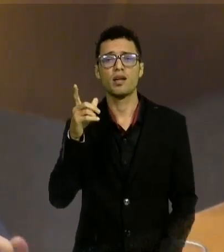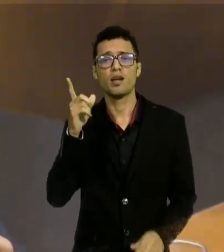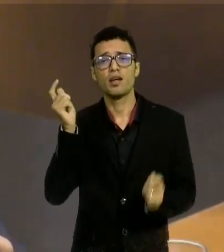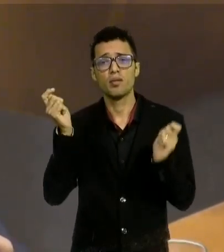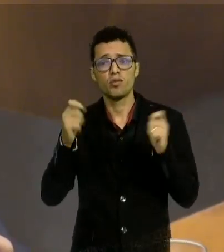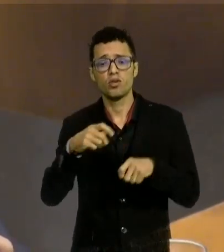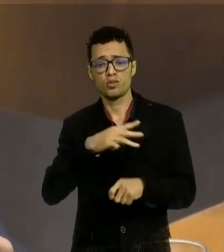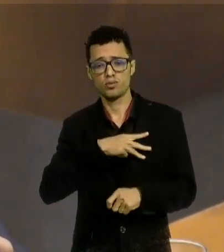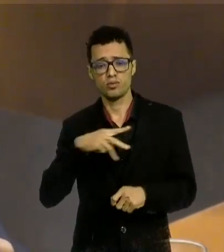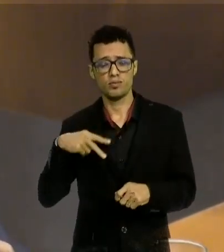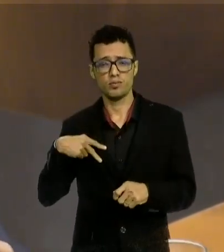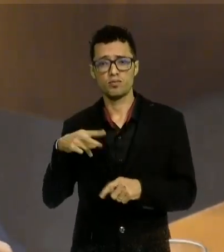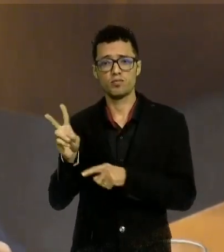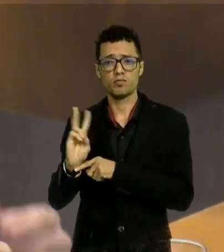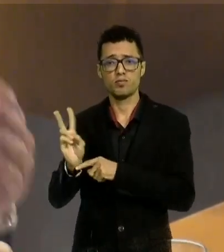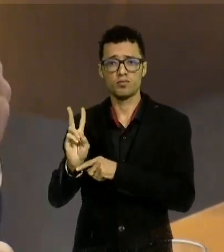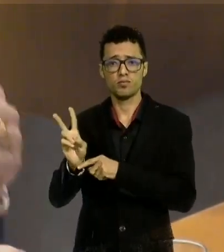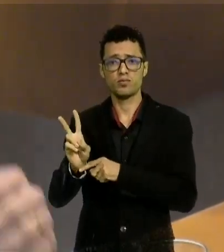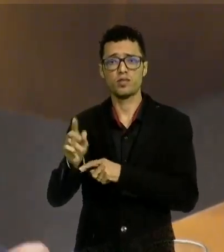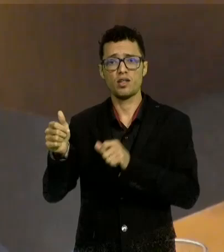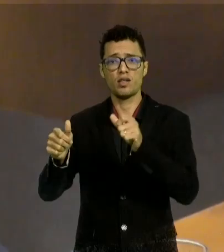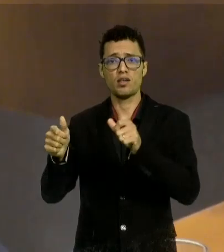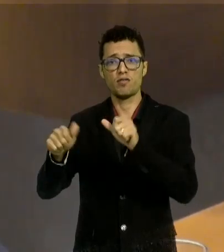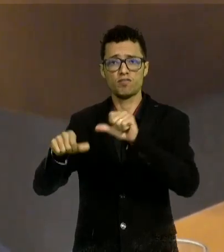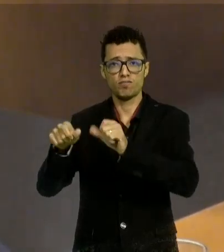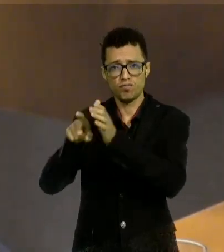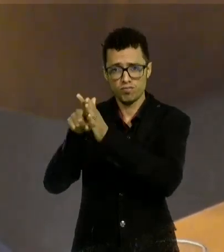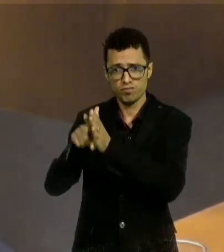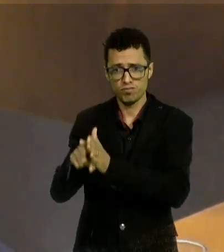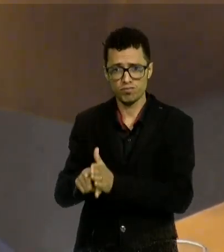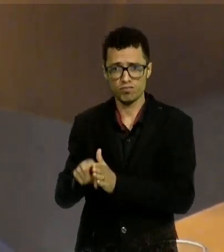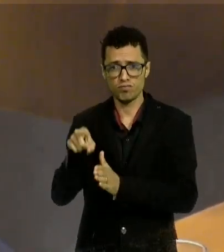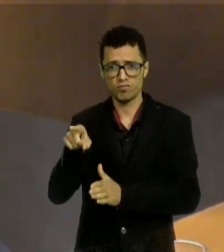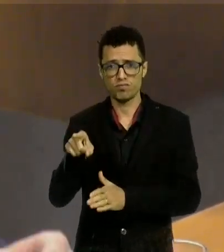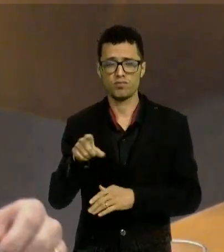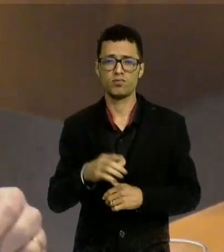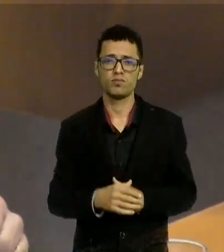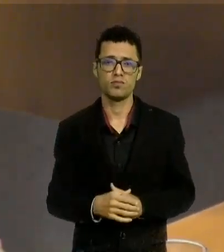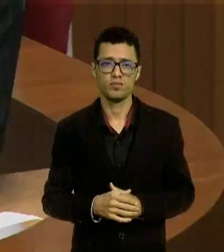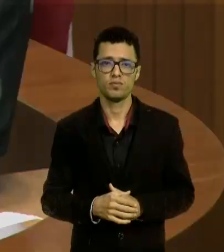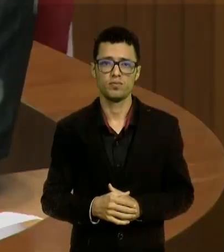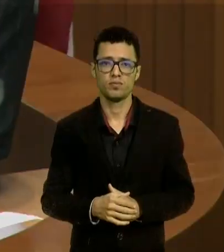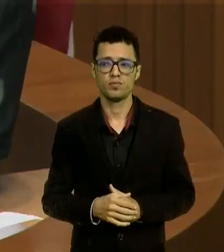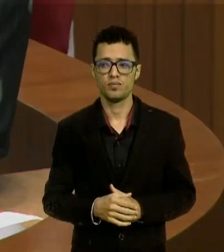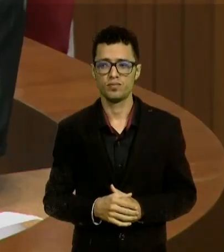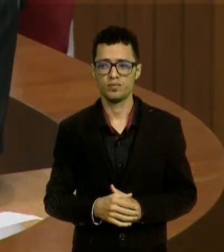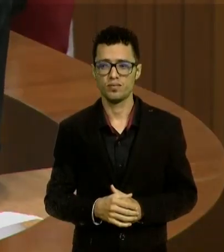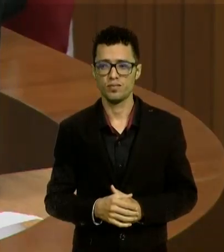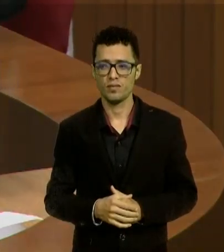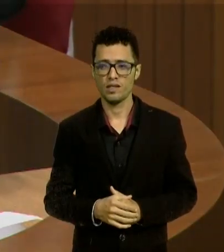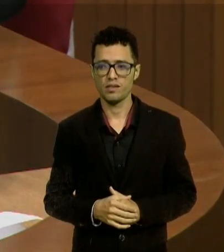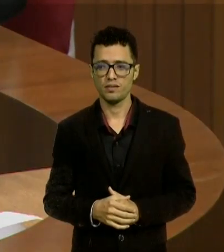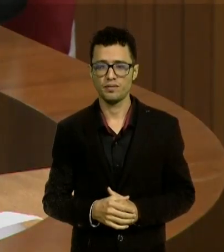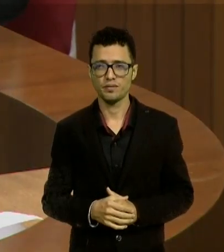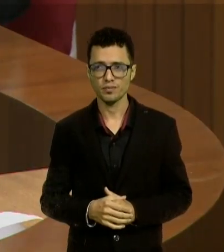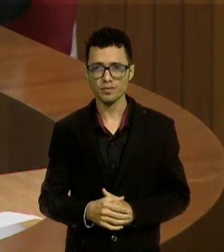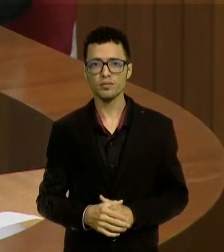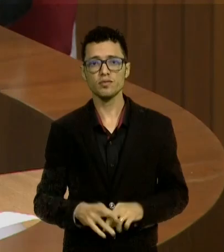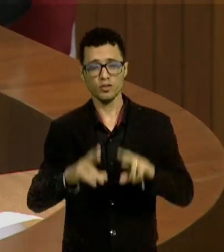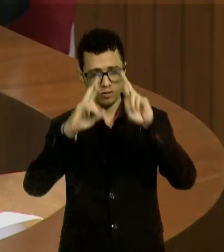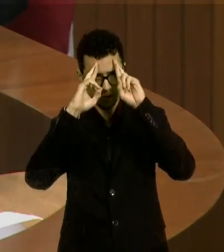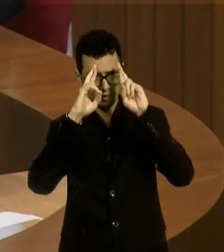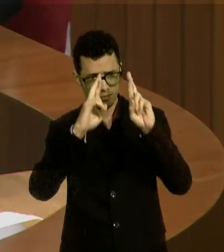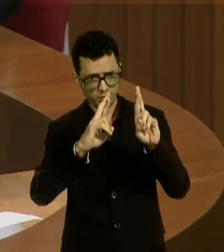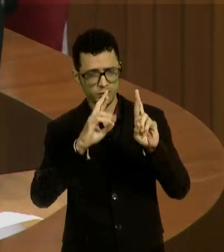como fiscal da sociedade, tome as providências. Obrigado por me conceder a parte, deputada Viviane. Com todo o respeito, deputado Otelino, que tenho a